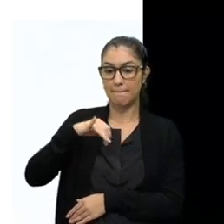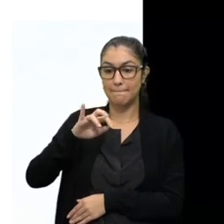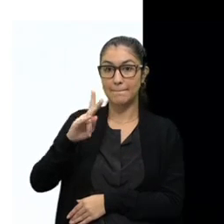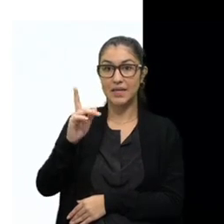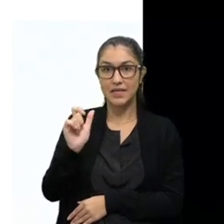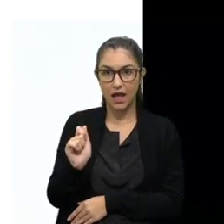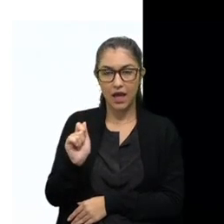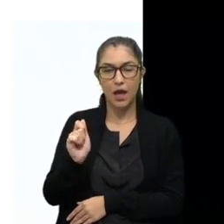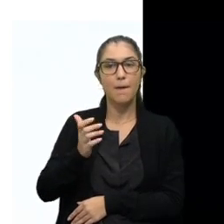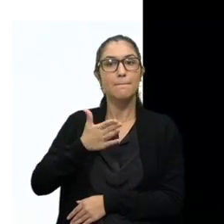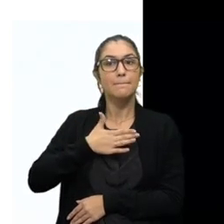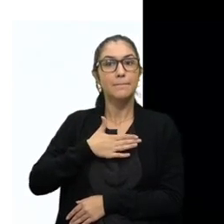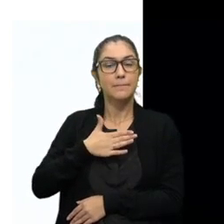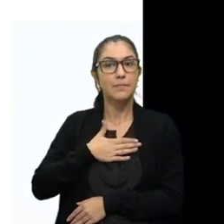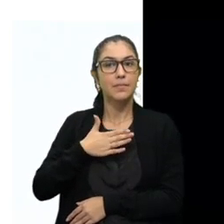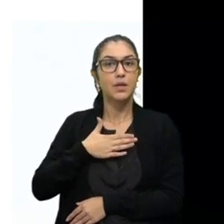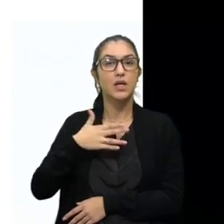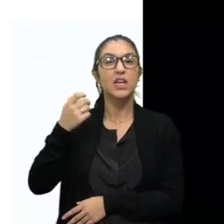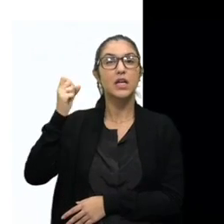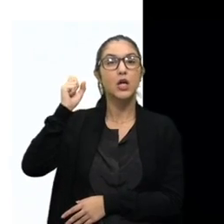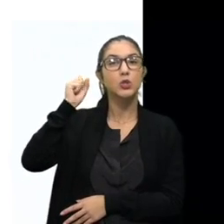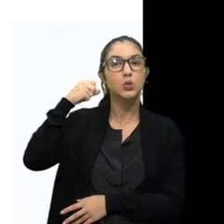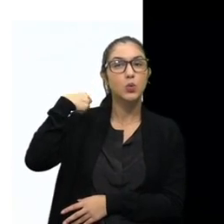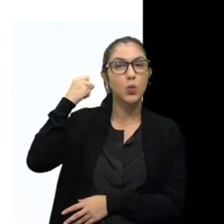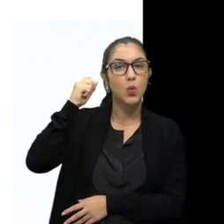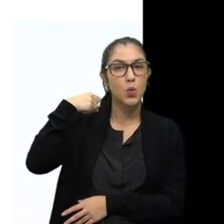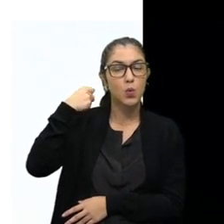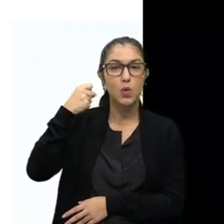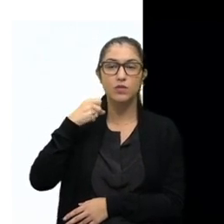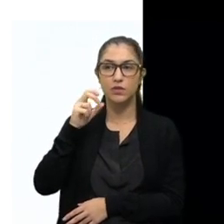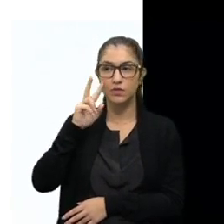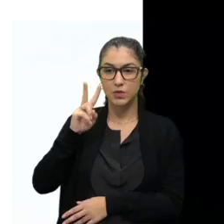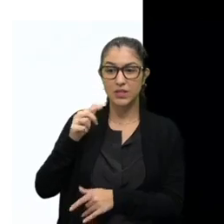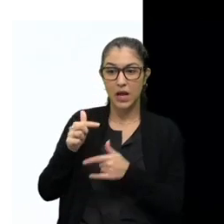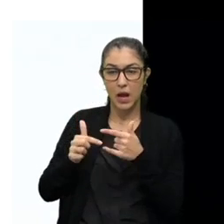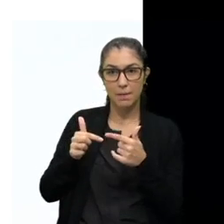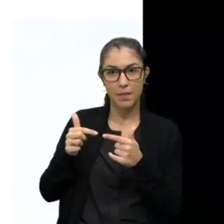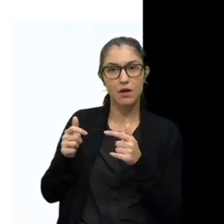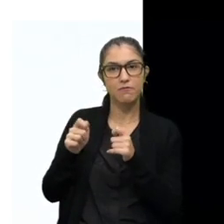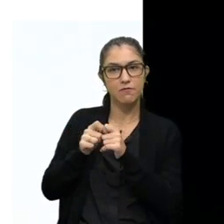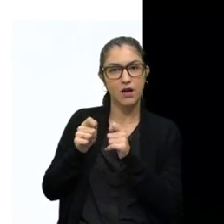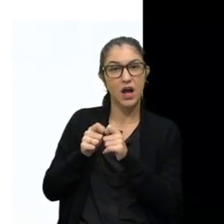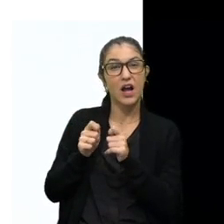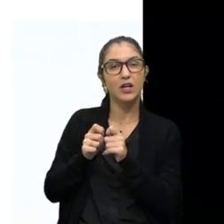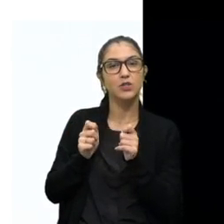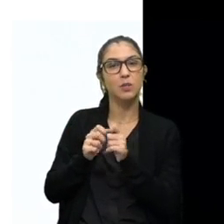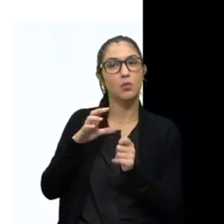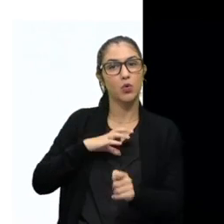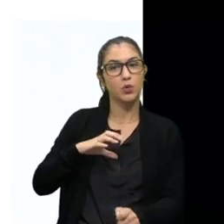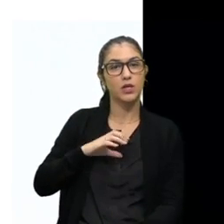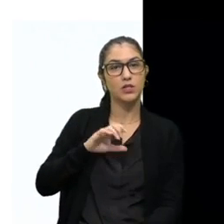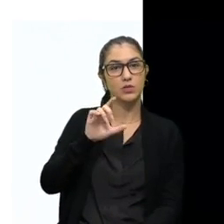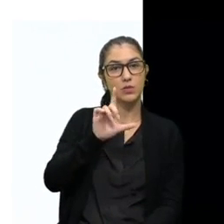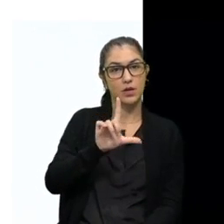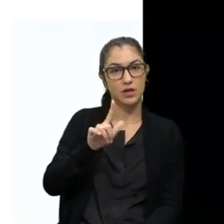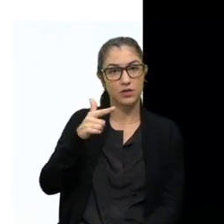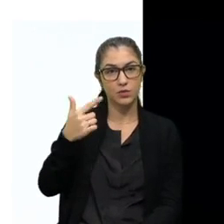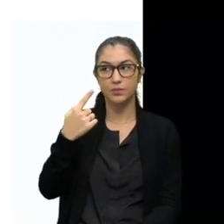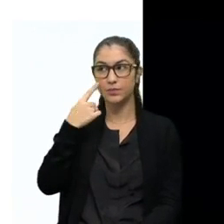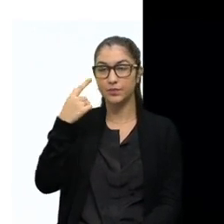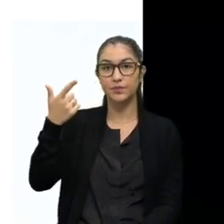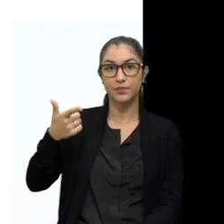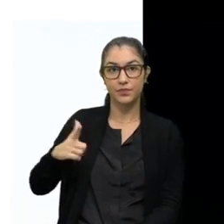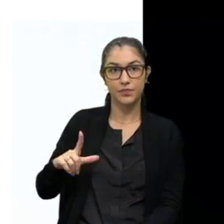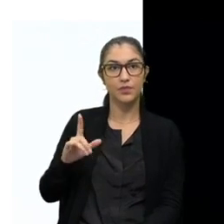no feminino, a minha escova de cabelo. É assim que nós trabalhamos o português na segunda língua. Temos mais um exemplo